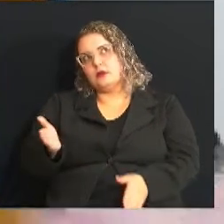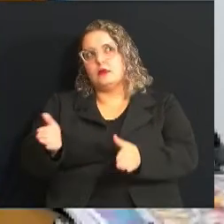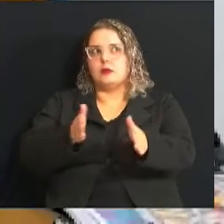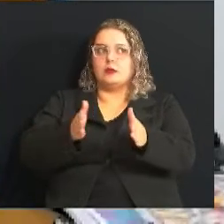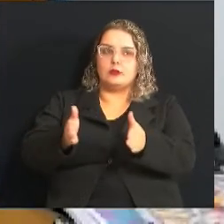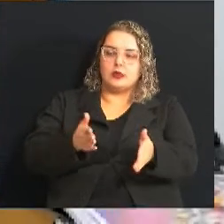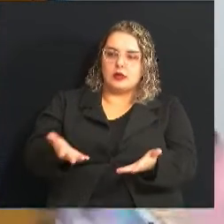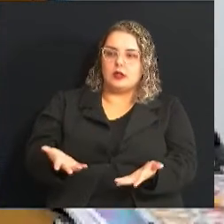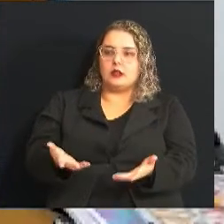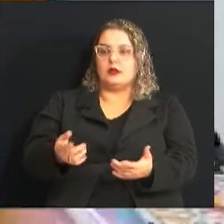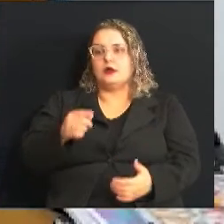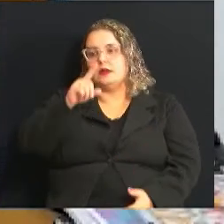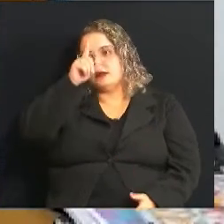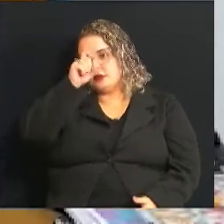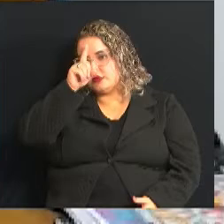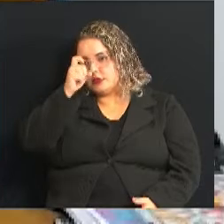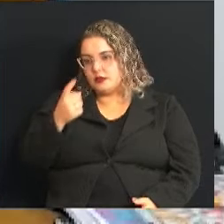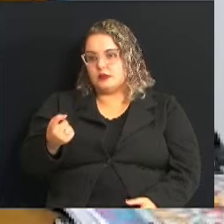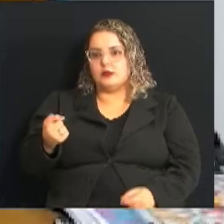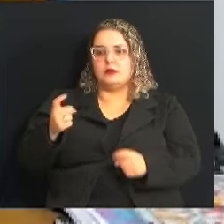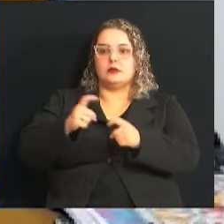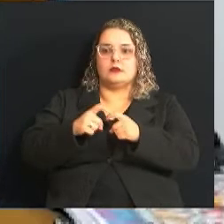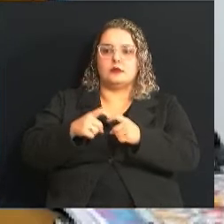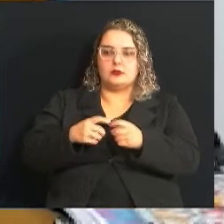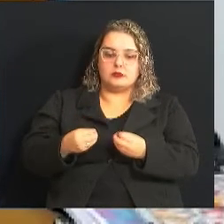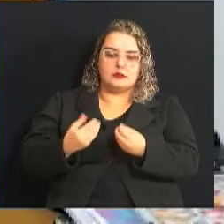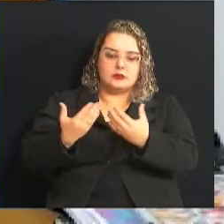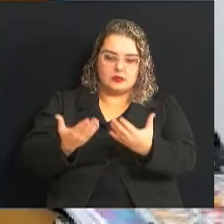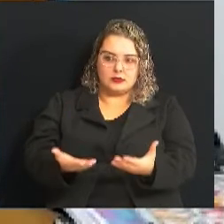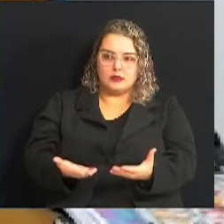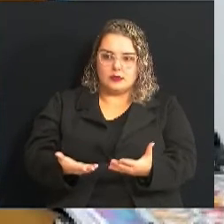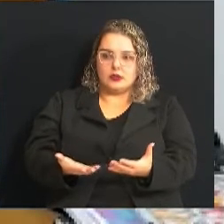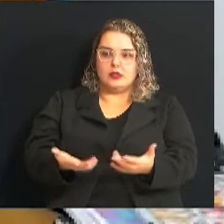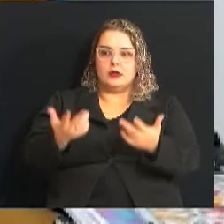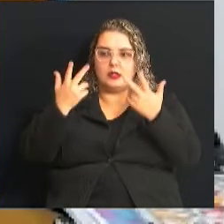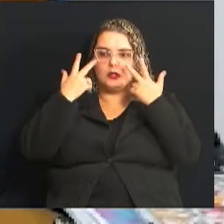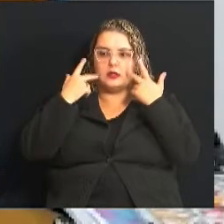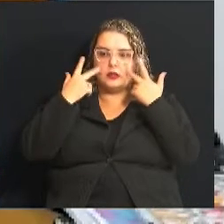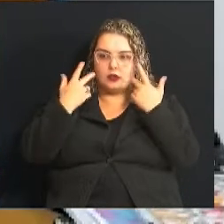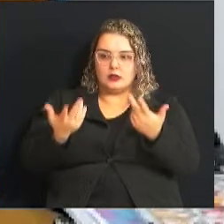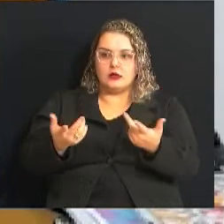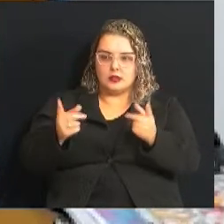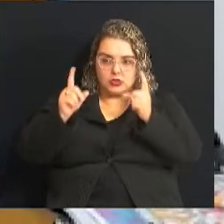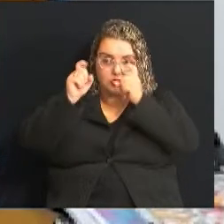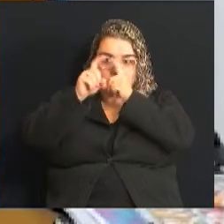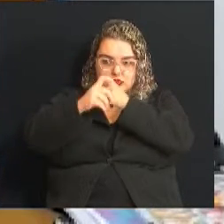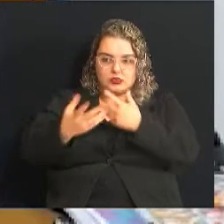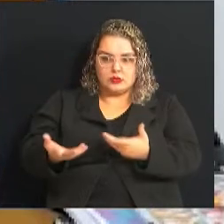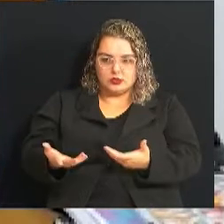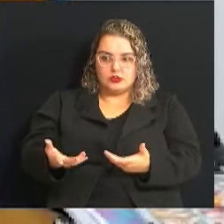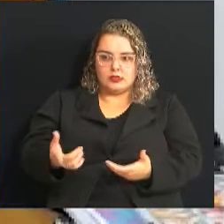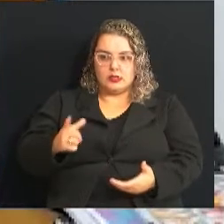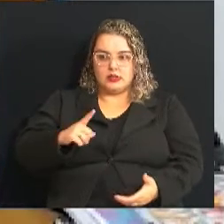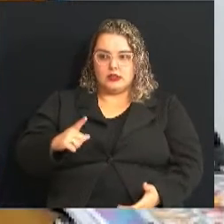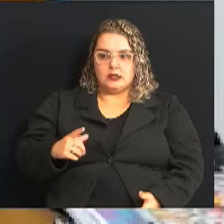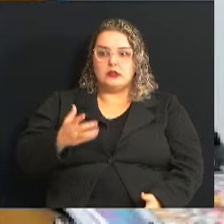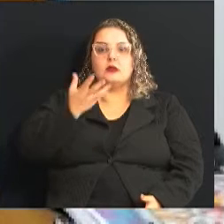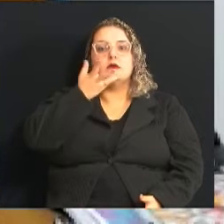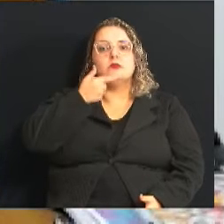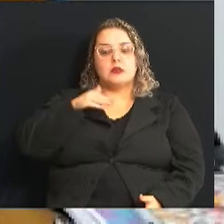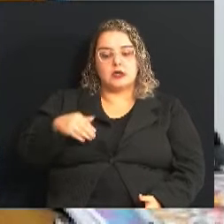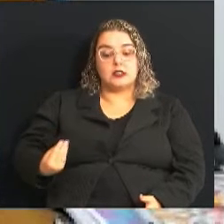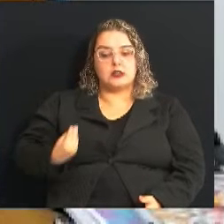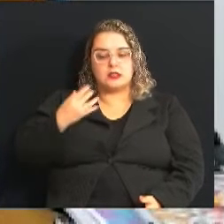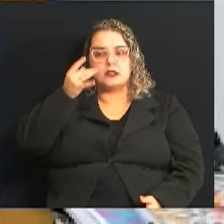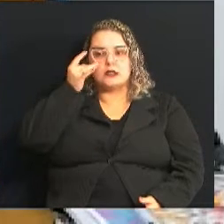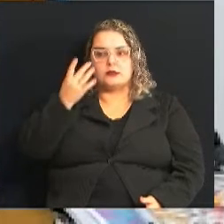no hospital e que o médico traz essa informação, mas normalmente é raro quando tem uma criança presente ali, mas